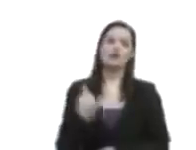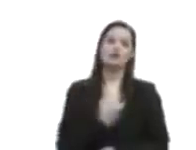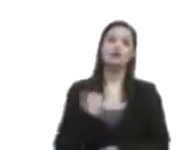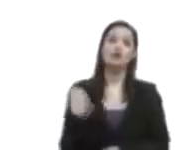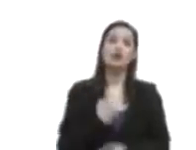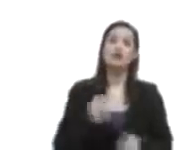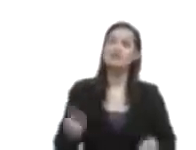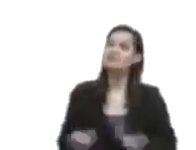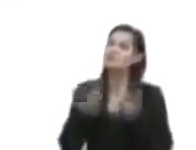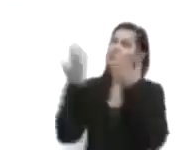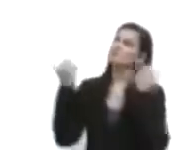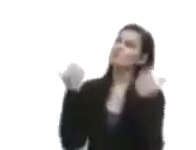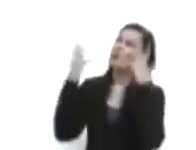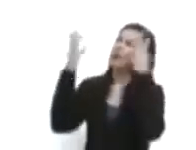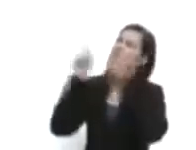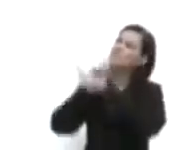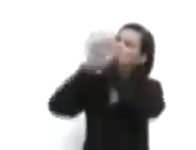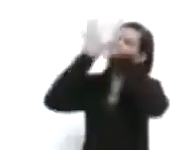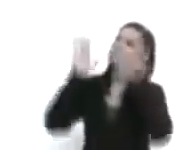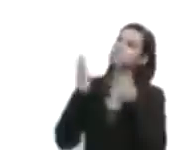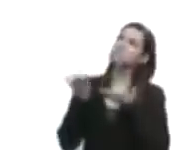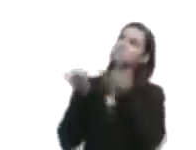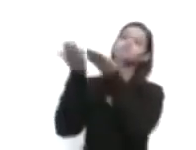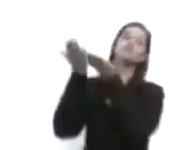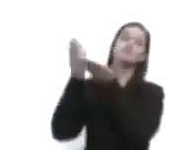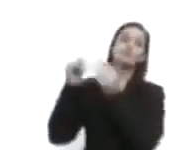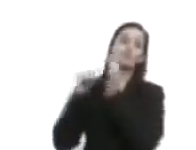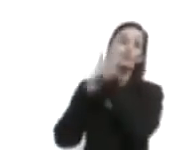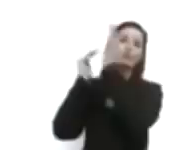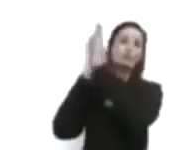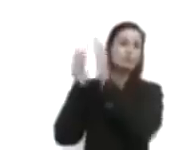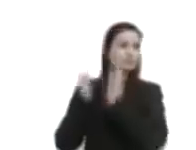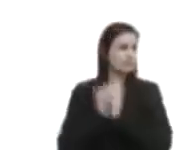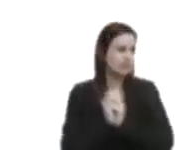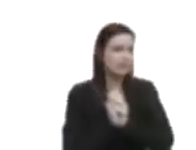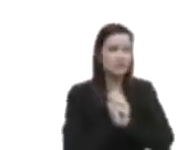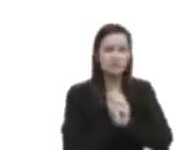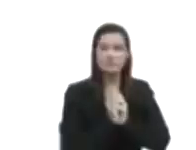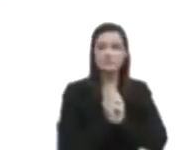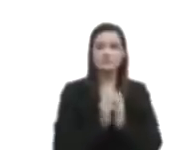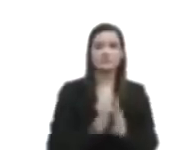honra e todo louvor. Amém?